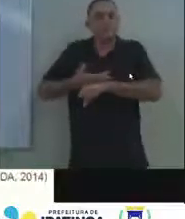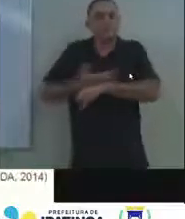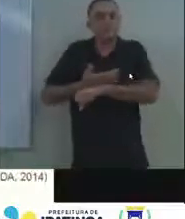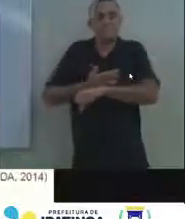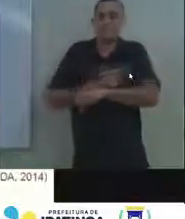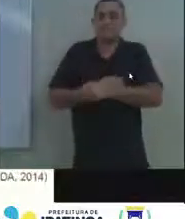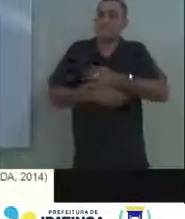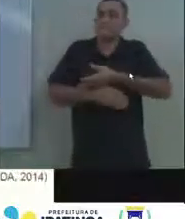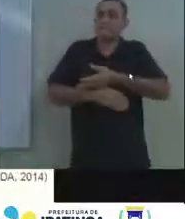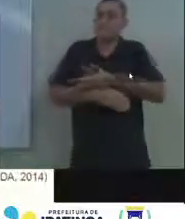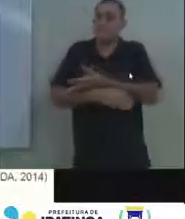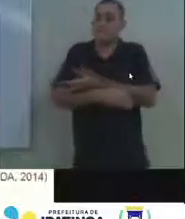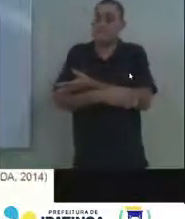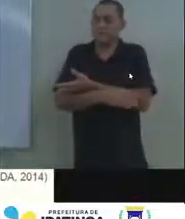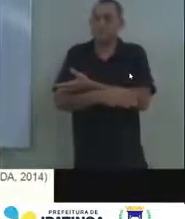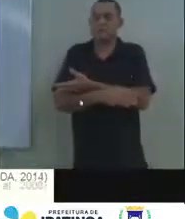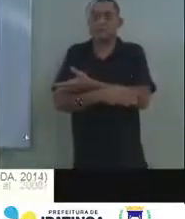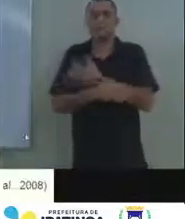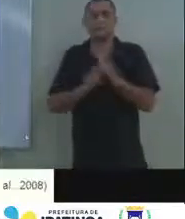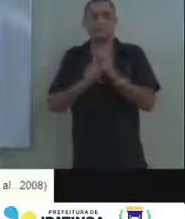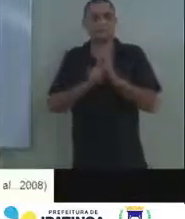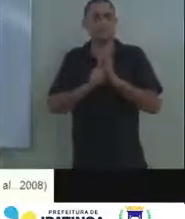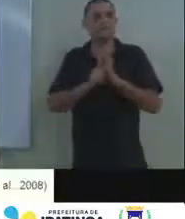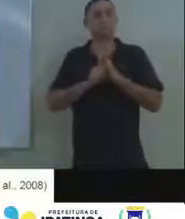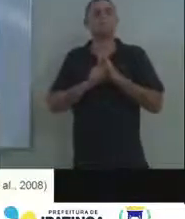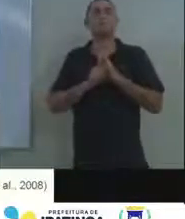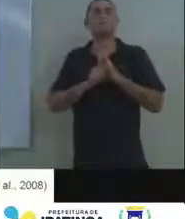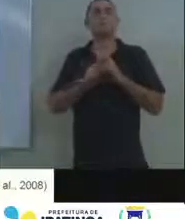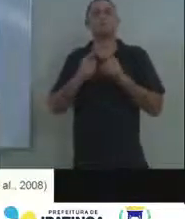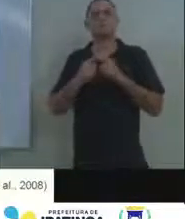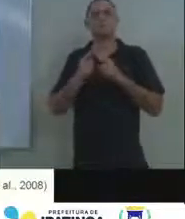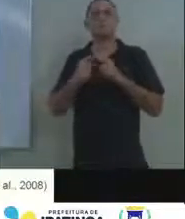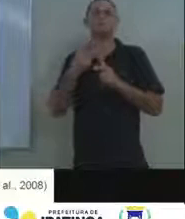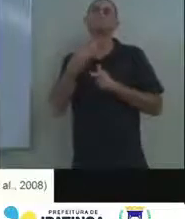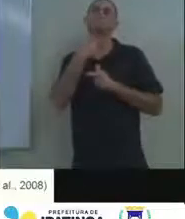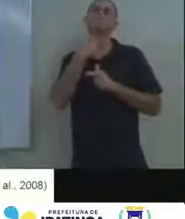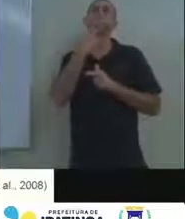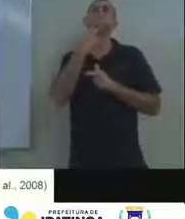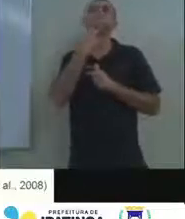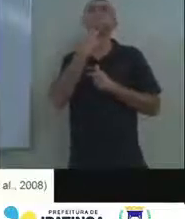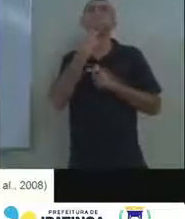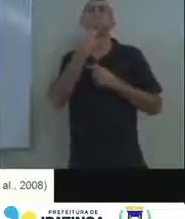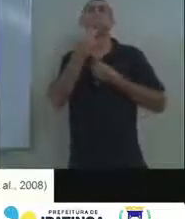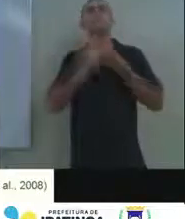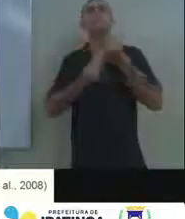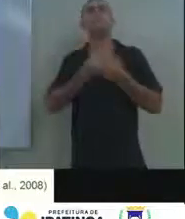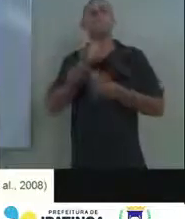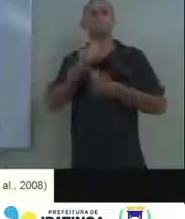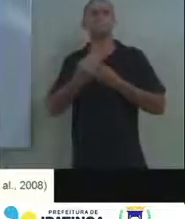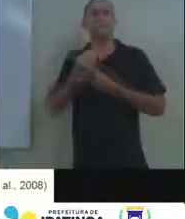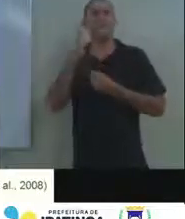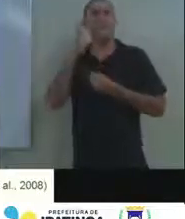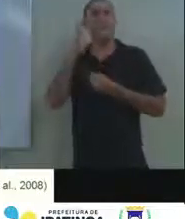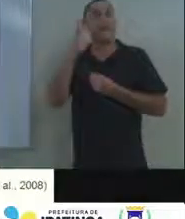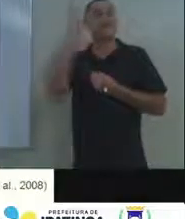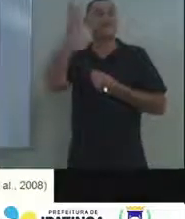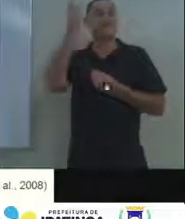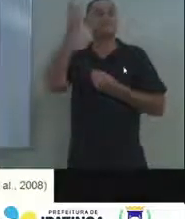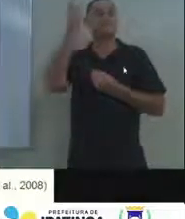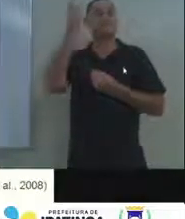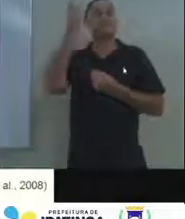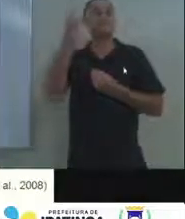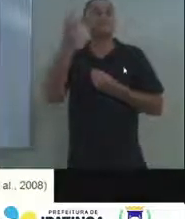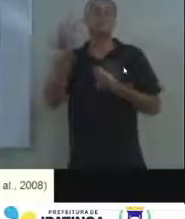um impacto de gestão muito grande com os problemas de voz. Como que a gente pode resolver isso, gente?